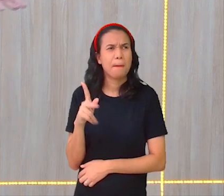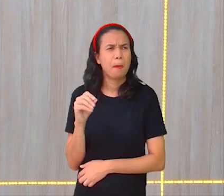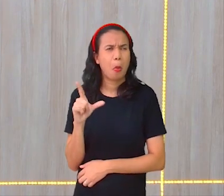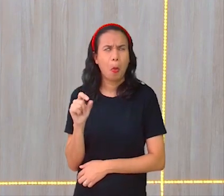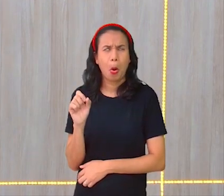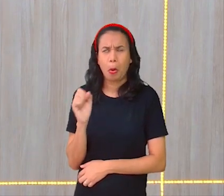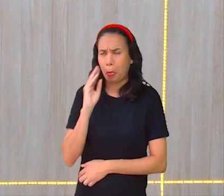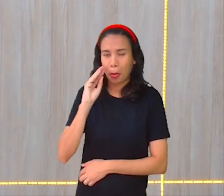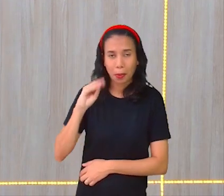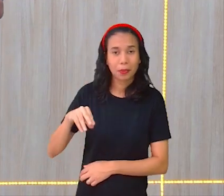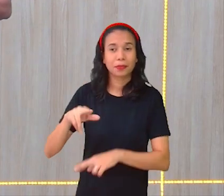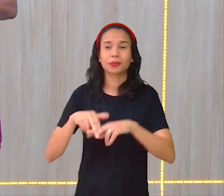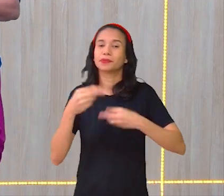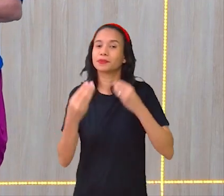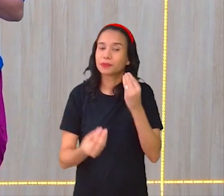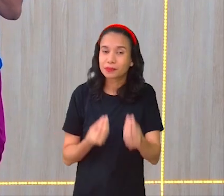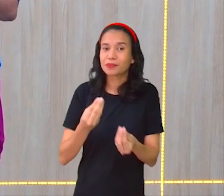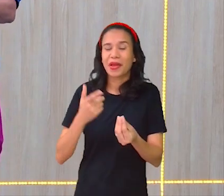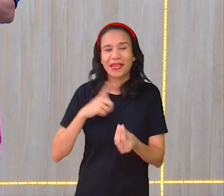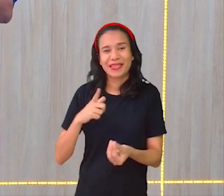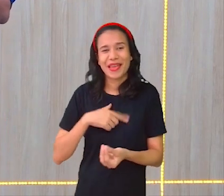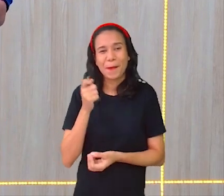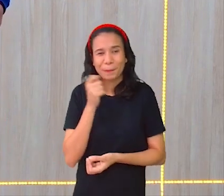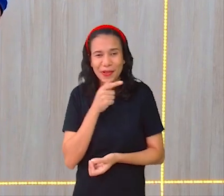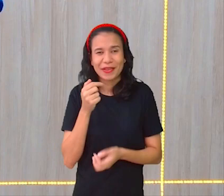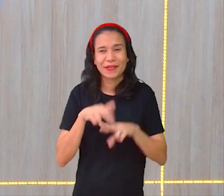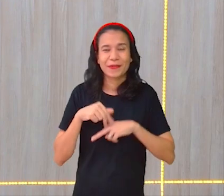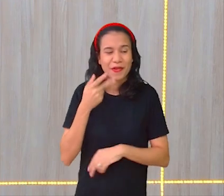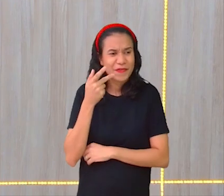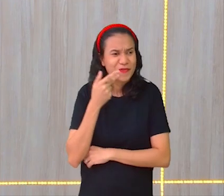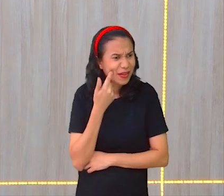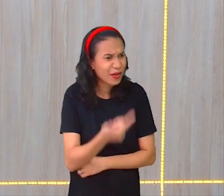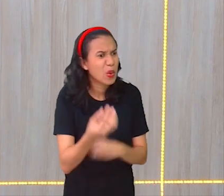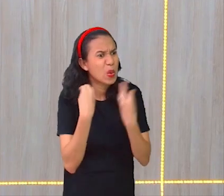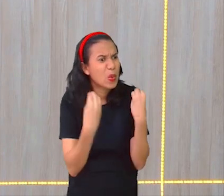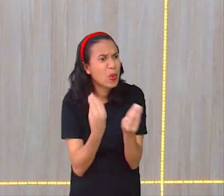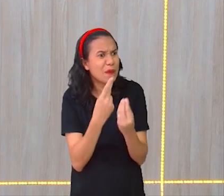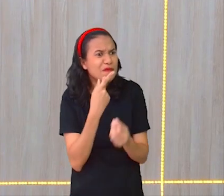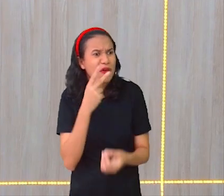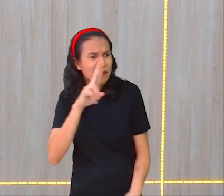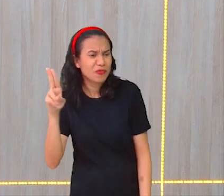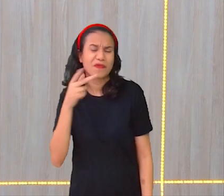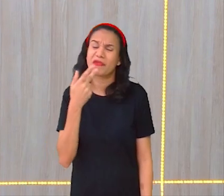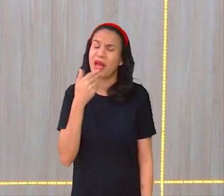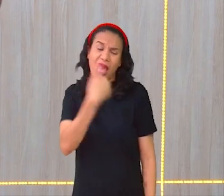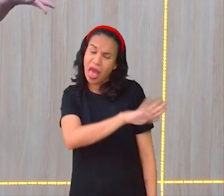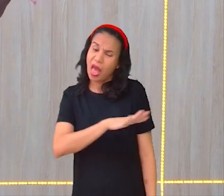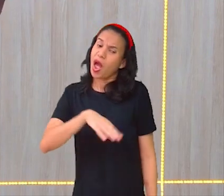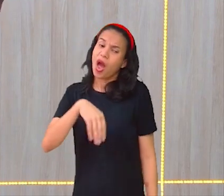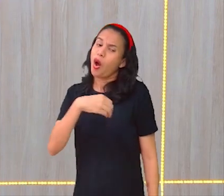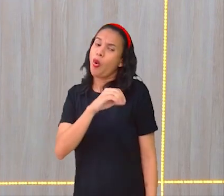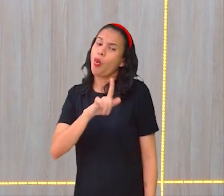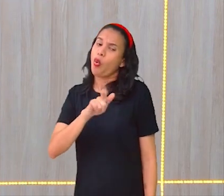assim. Então, assim, ele ganhou esse apelido, acho que porque as pessoas mesmo na Espanha não conseguiam pronunciar o nome dele, ele virou o